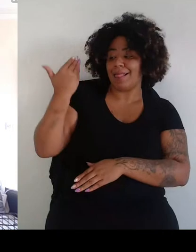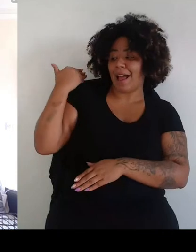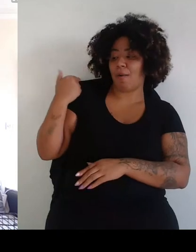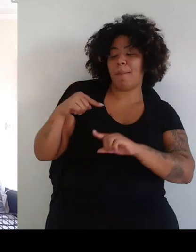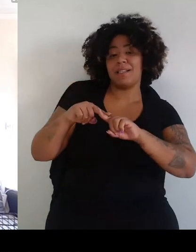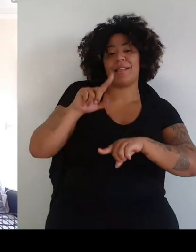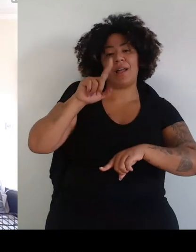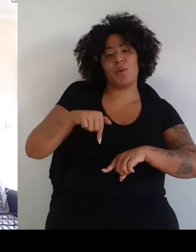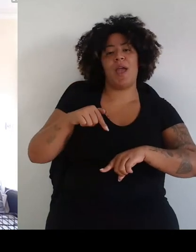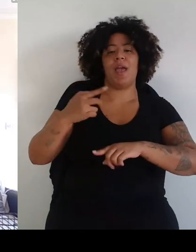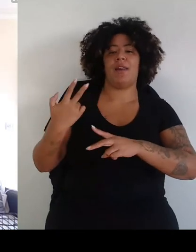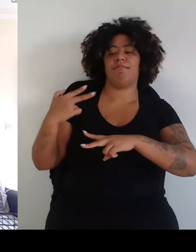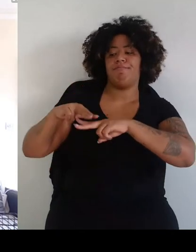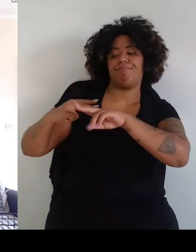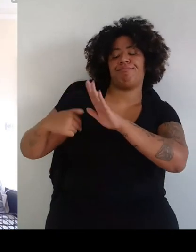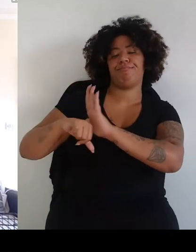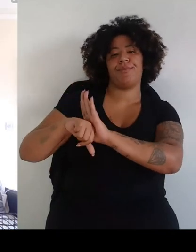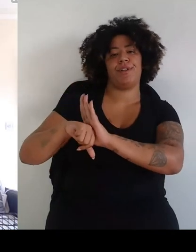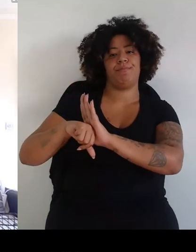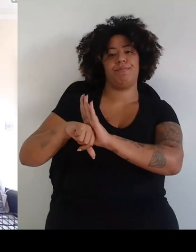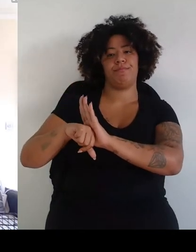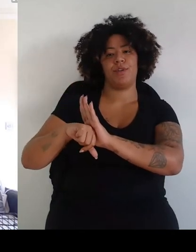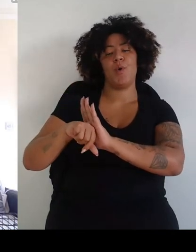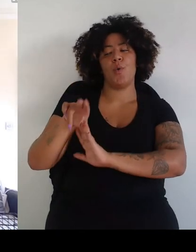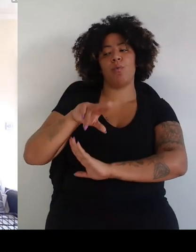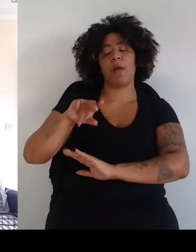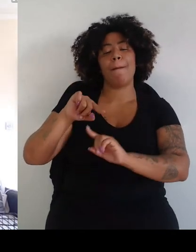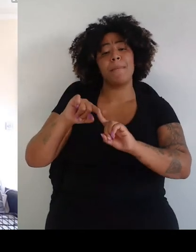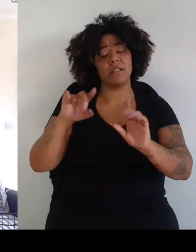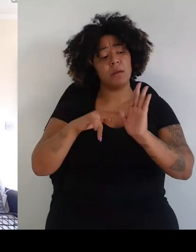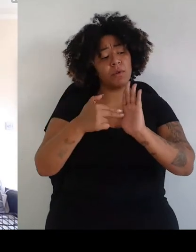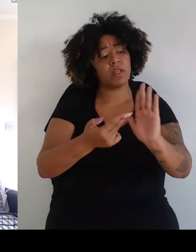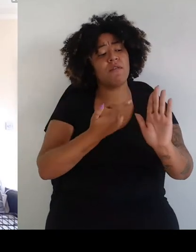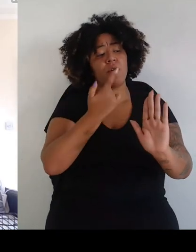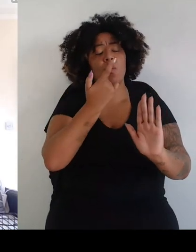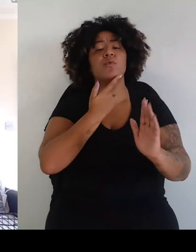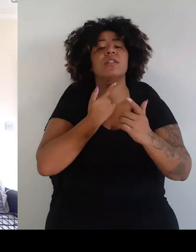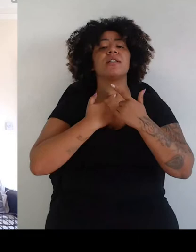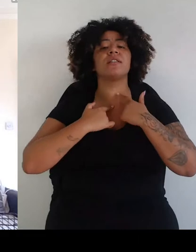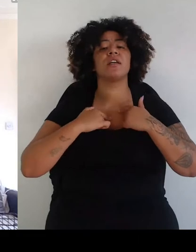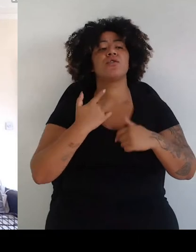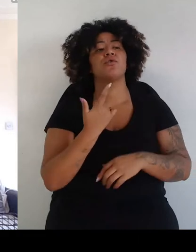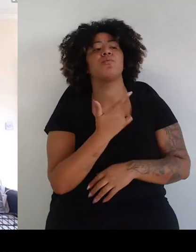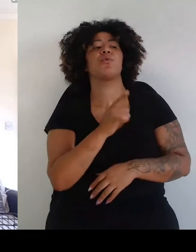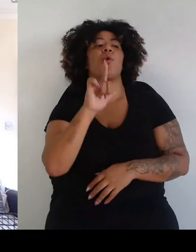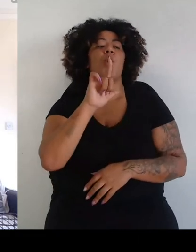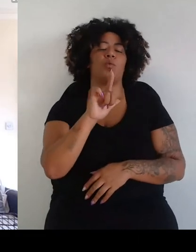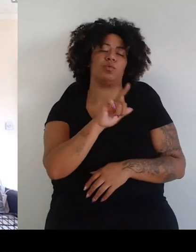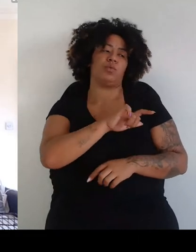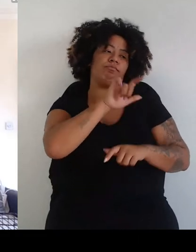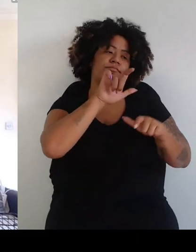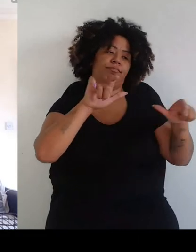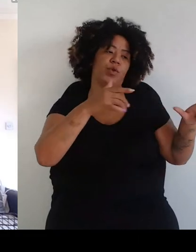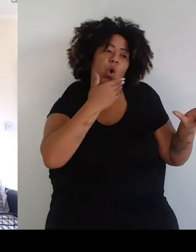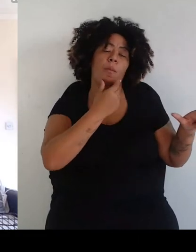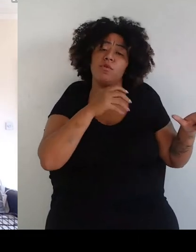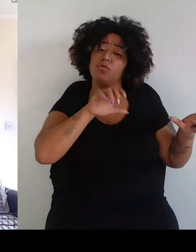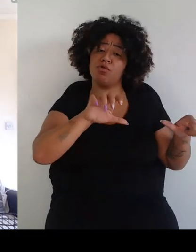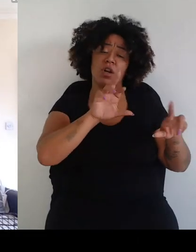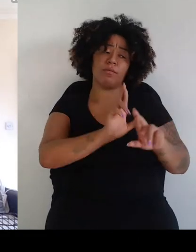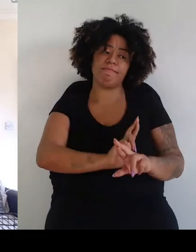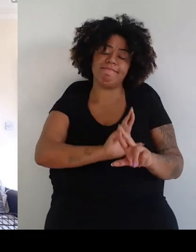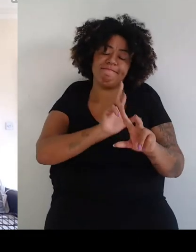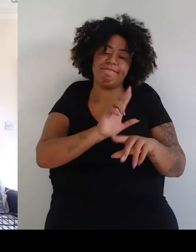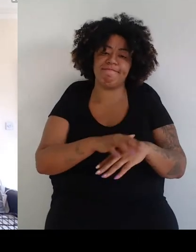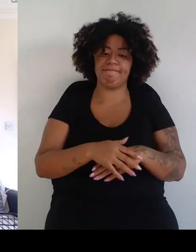e ele mostrava o desejo de homens por outros homens de várias maneiras com